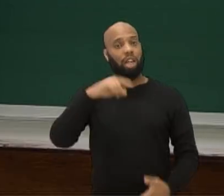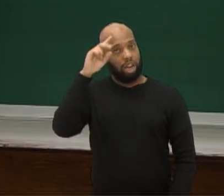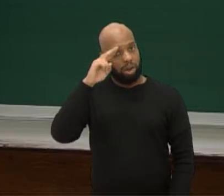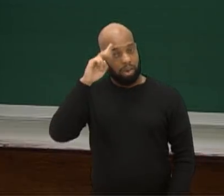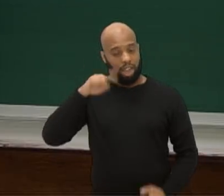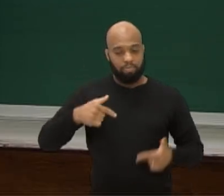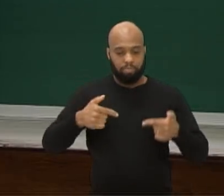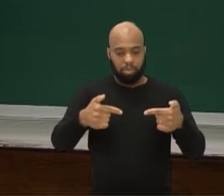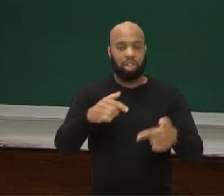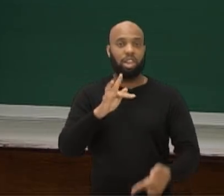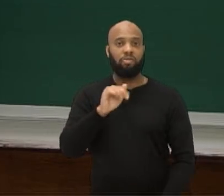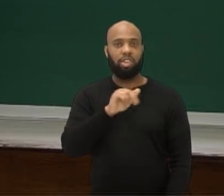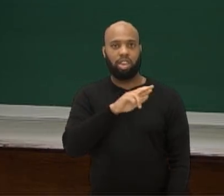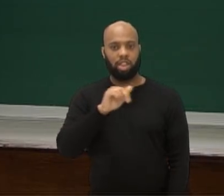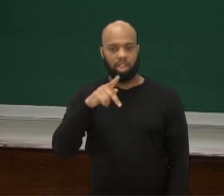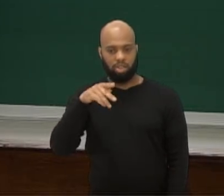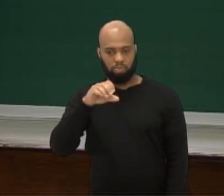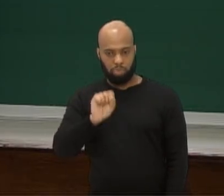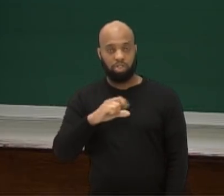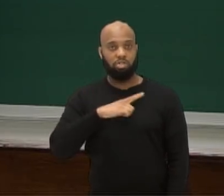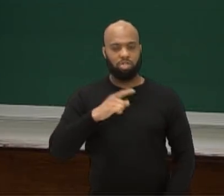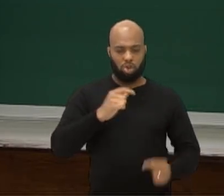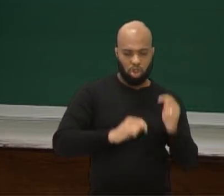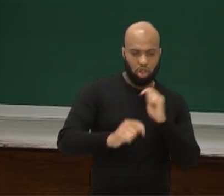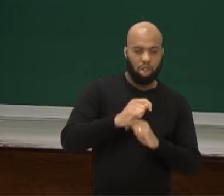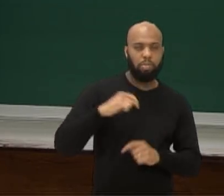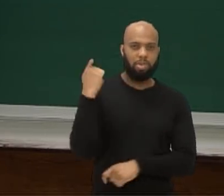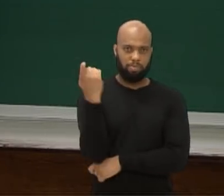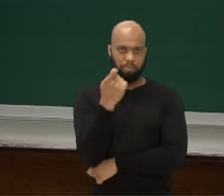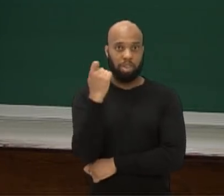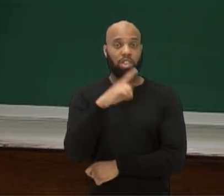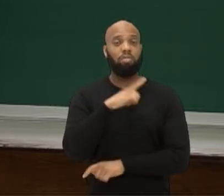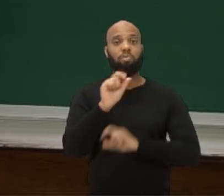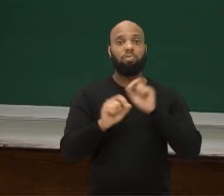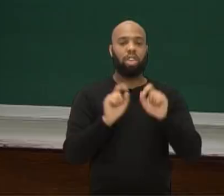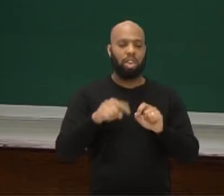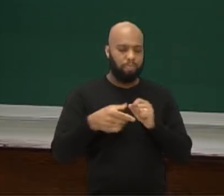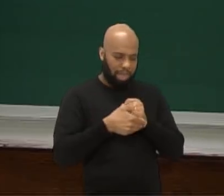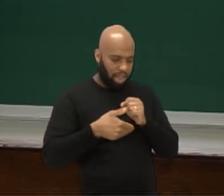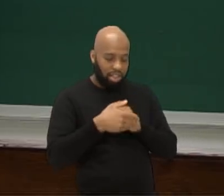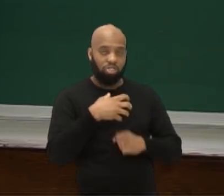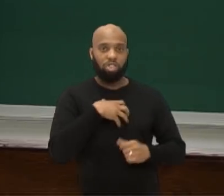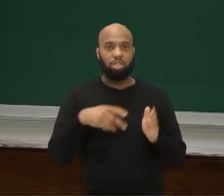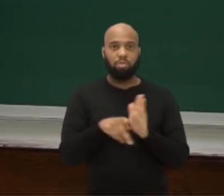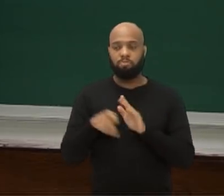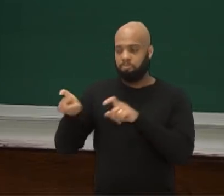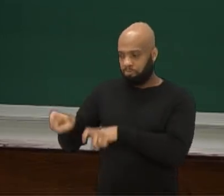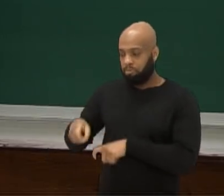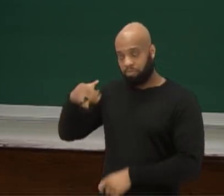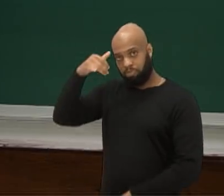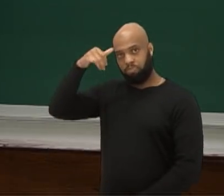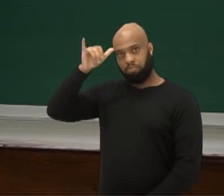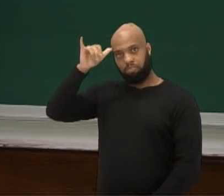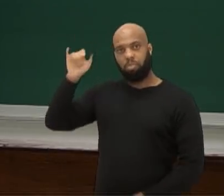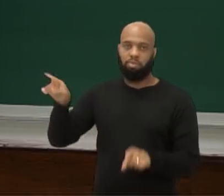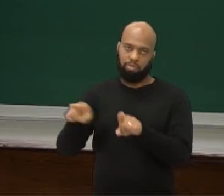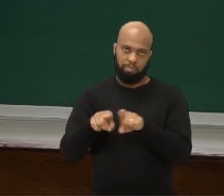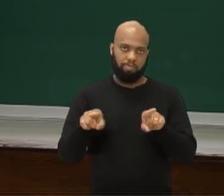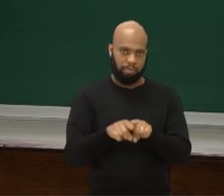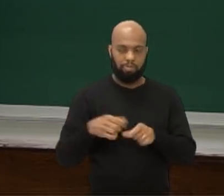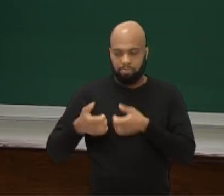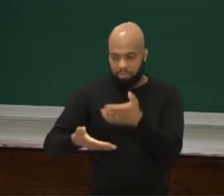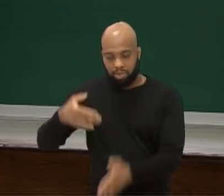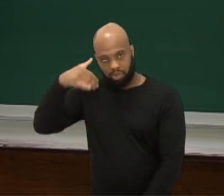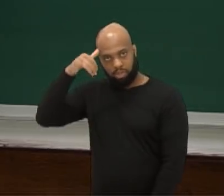dos Farrapos, certo? Que a economia gaúcha era basicamente uma economia pecuária, criação de gado e que